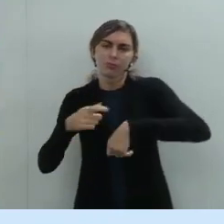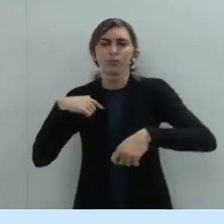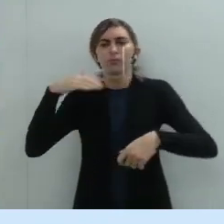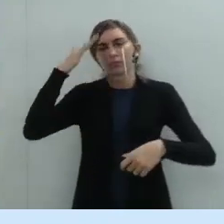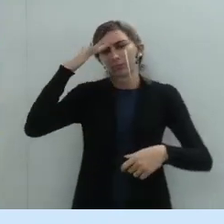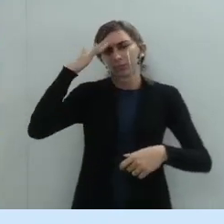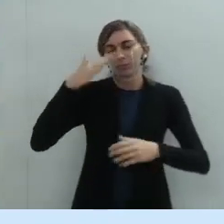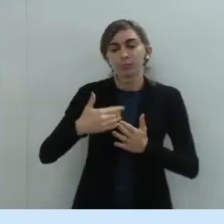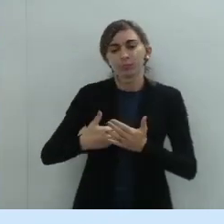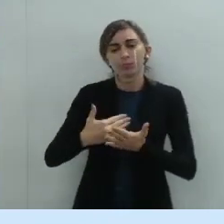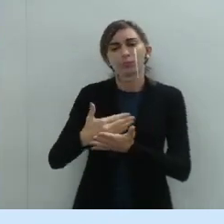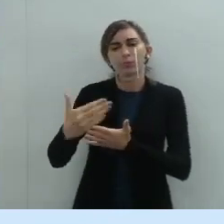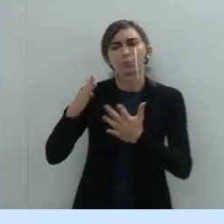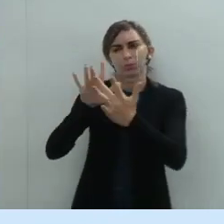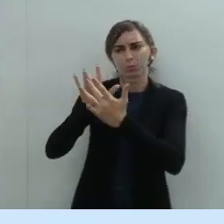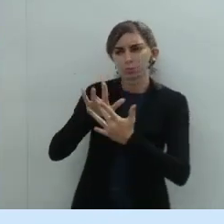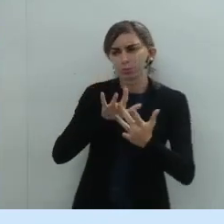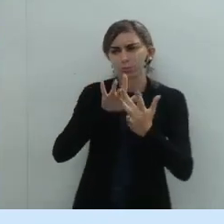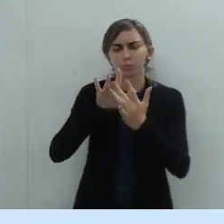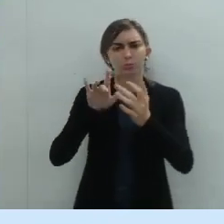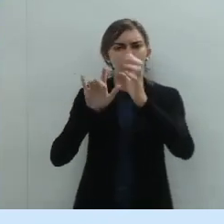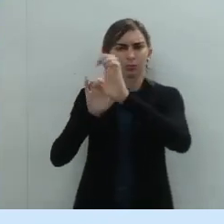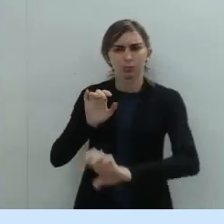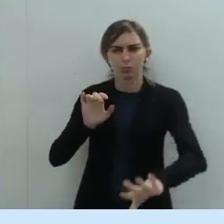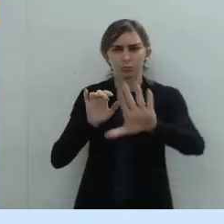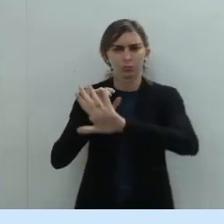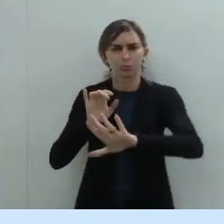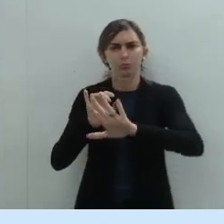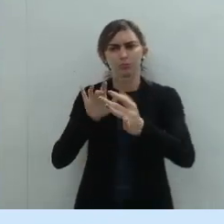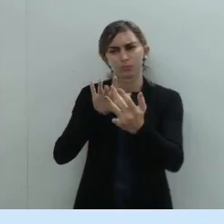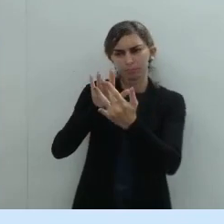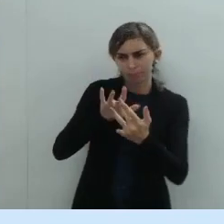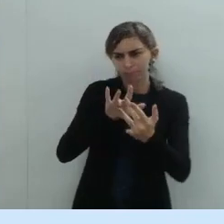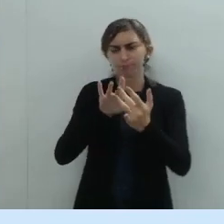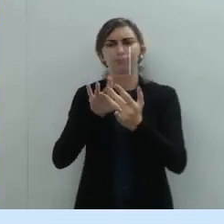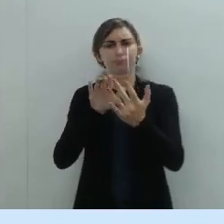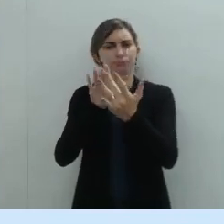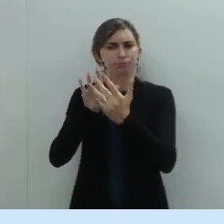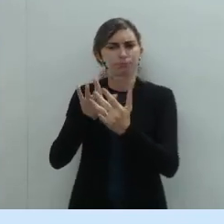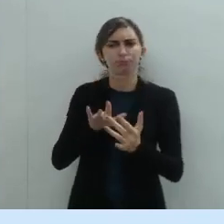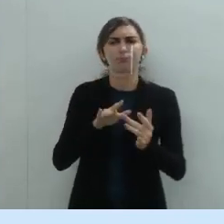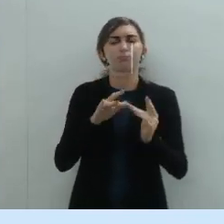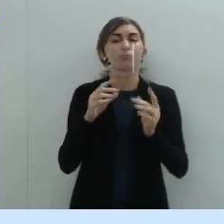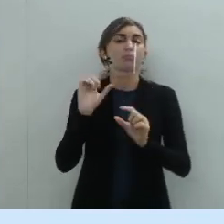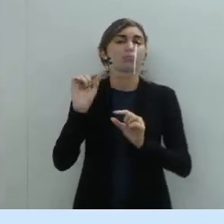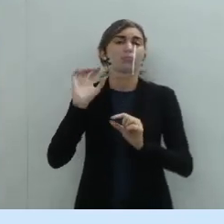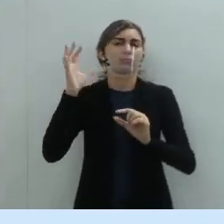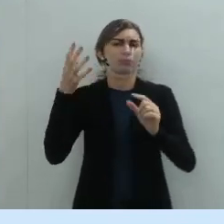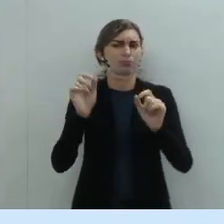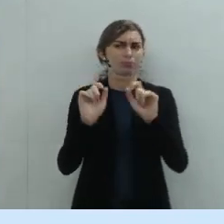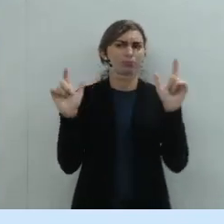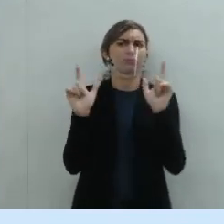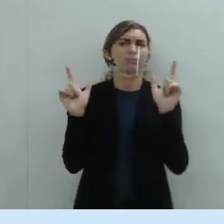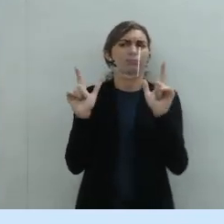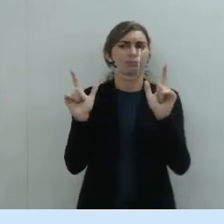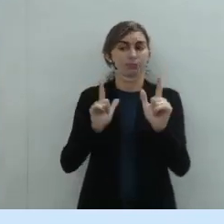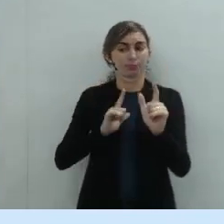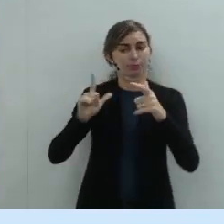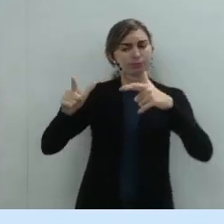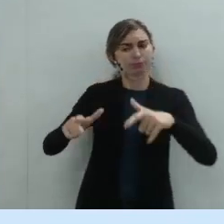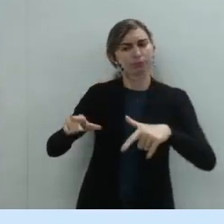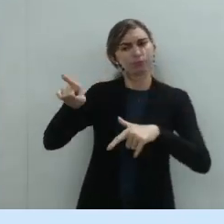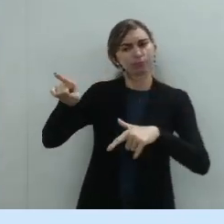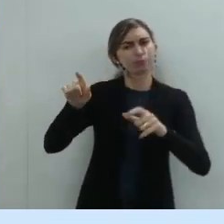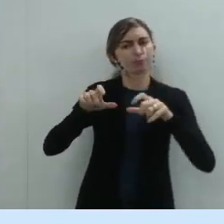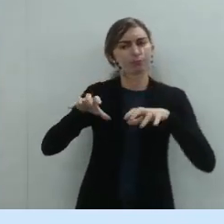entender que ali vai começar o contato com os europeus, né? Mas aí o que é que vai acontecer? Os europeus, opa, temos um lugar aí, ó,